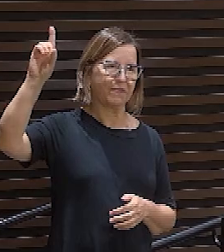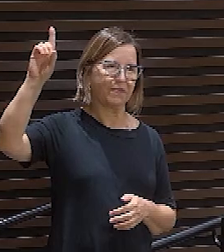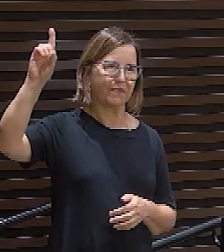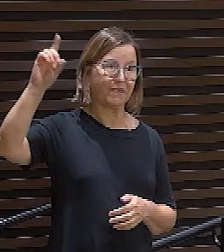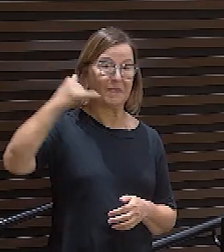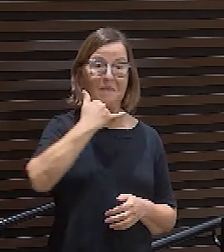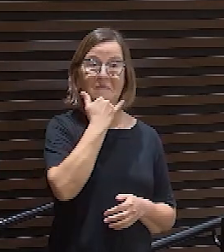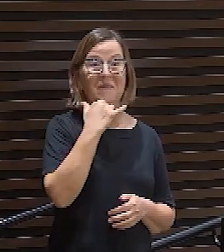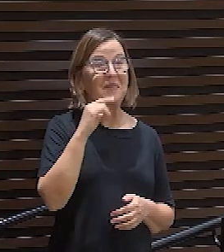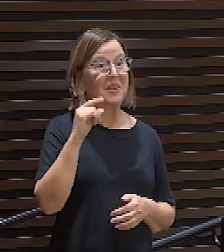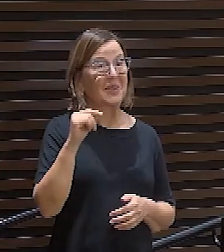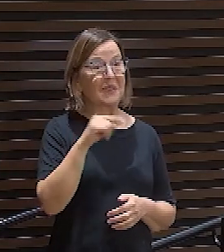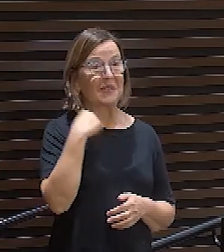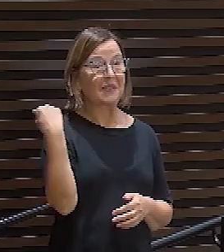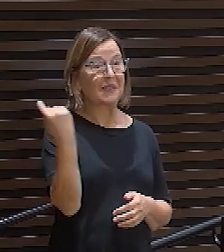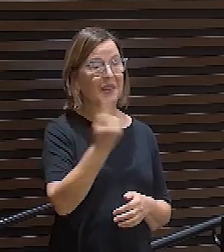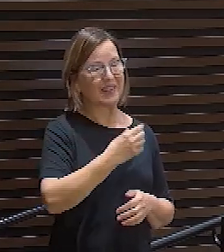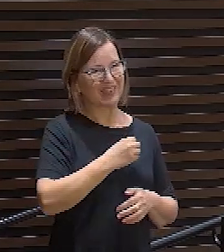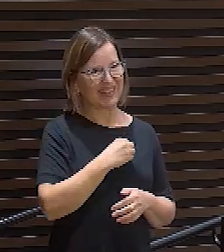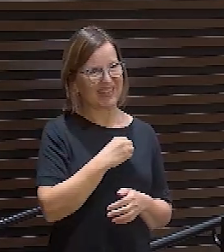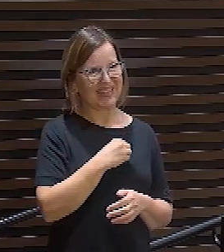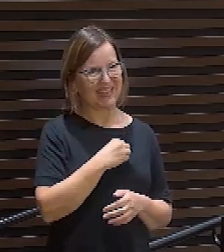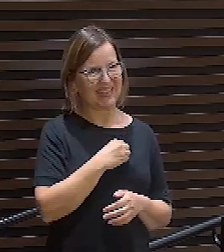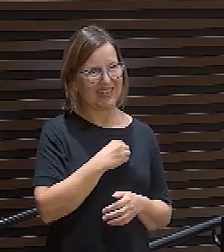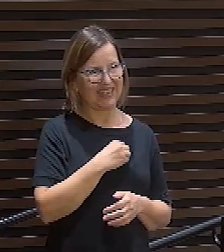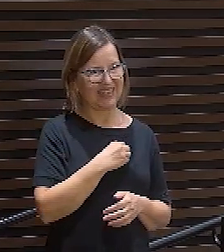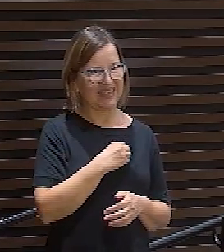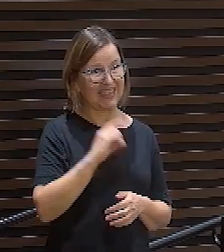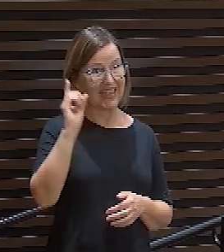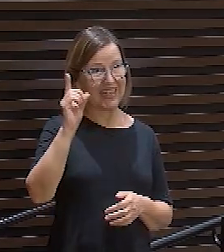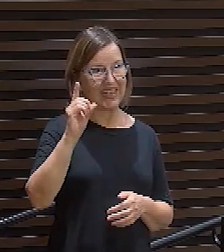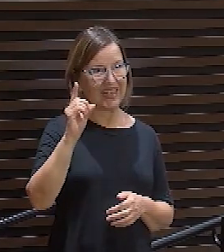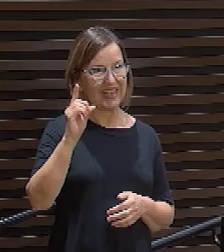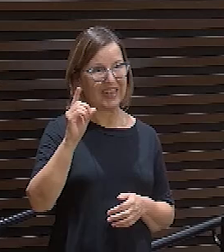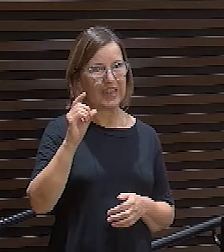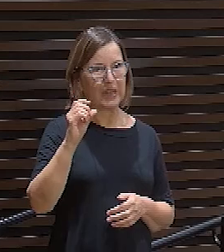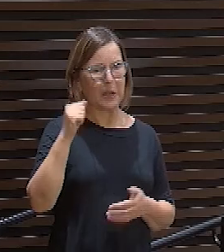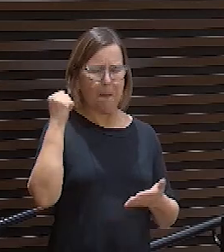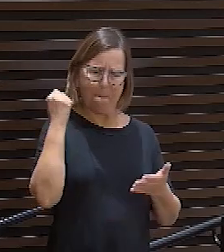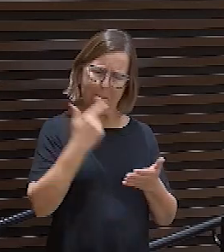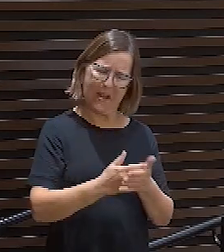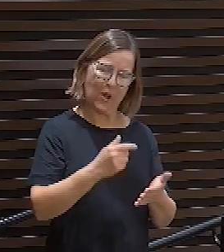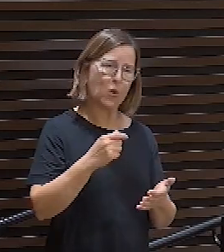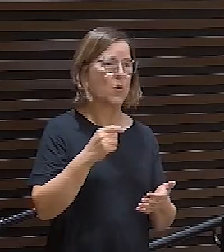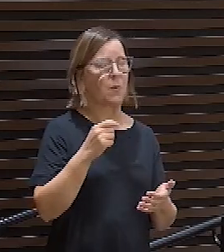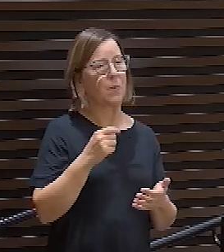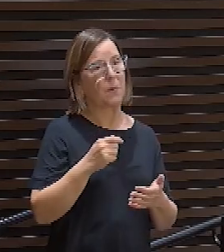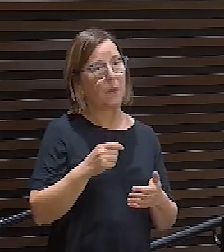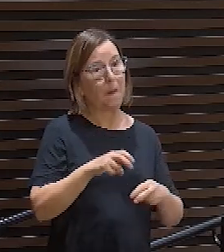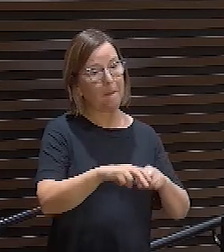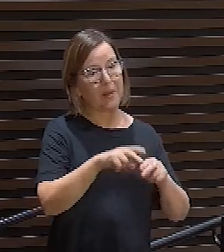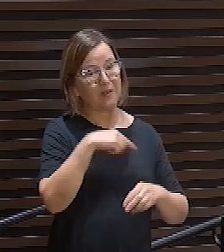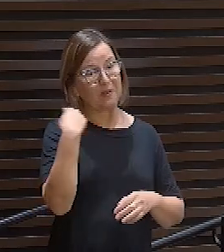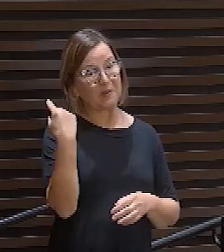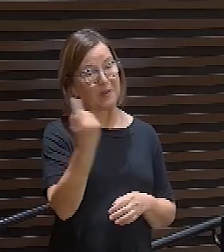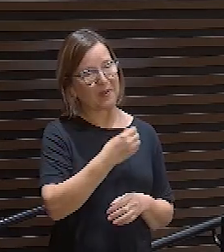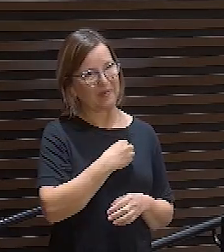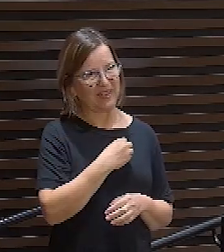perdoa os nossos pecados. Ele paga o preço pelos nossos pecados. E